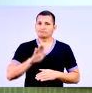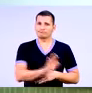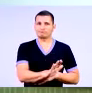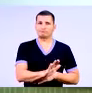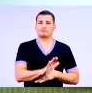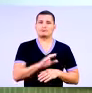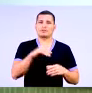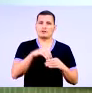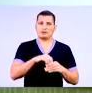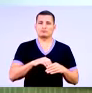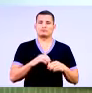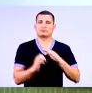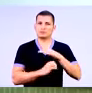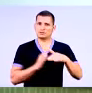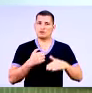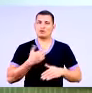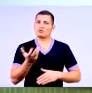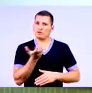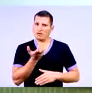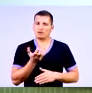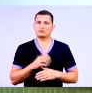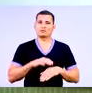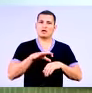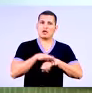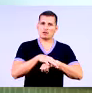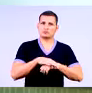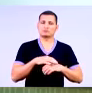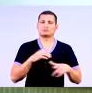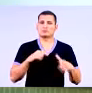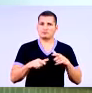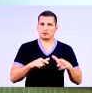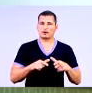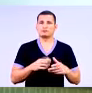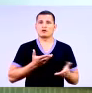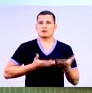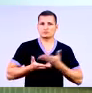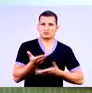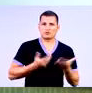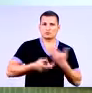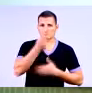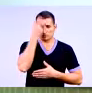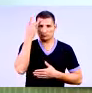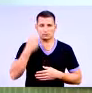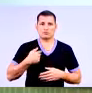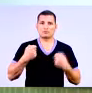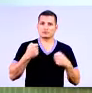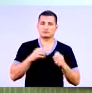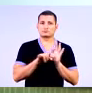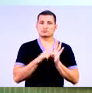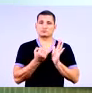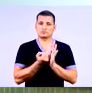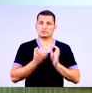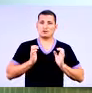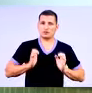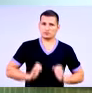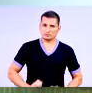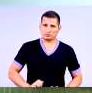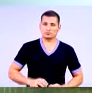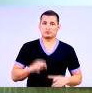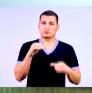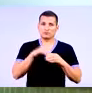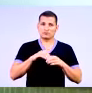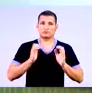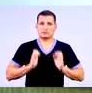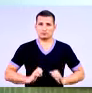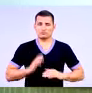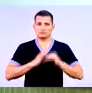o meu emprego, me relacionar bem com as pessoas, eu tenho que me conduzir eticamente. E dentro da ética